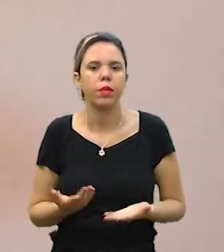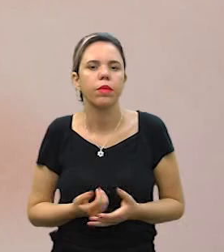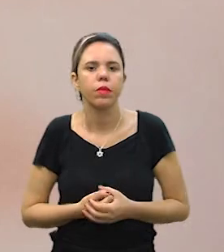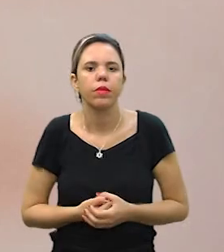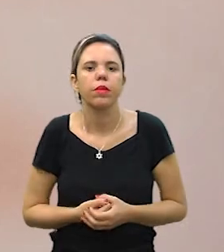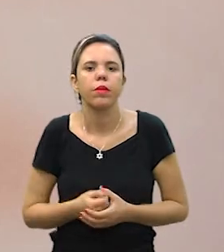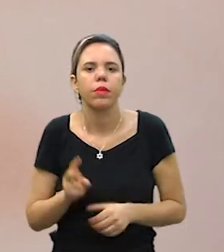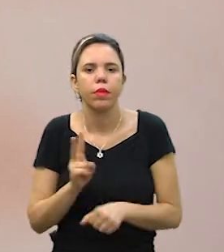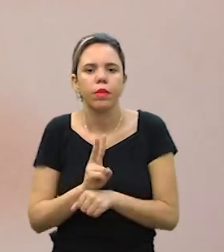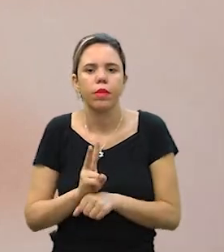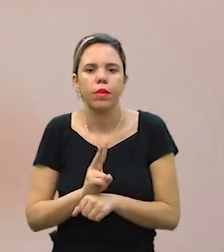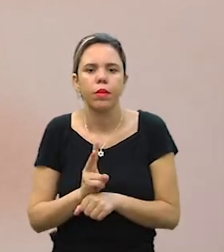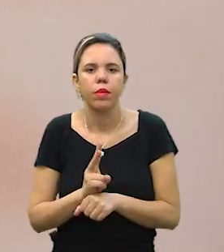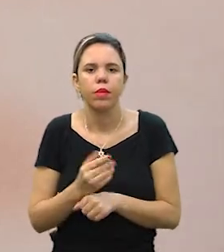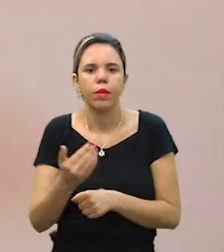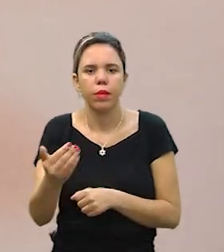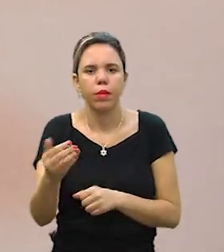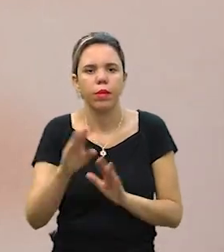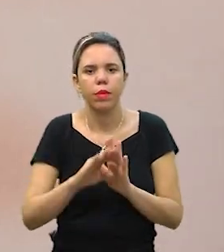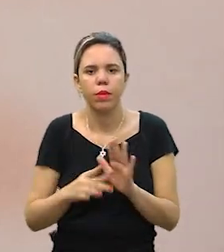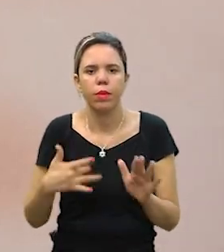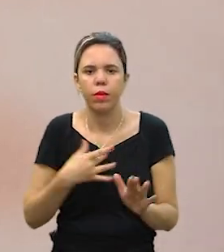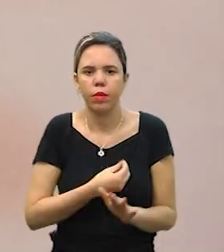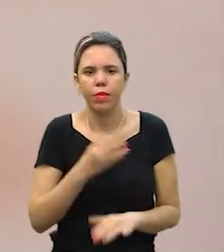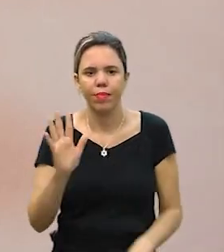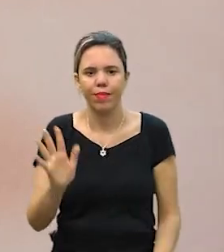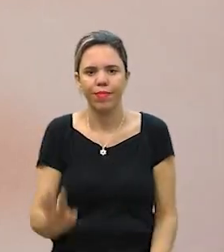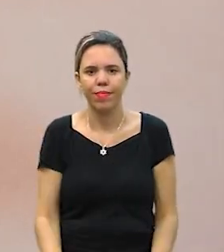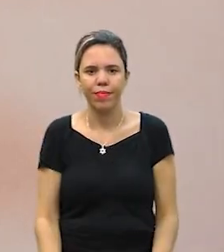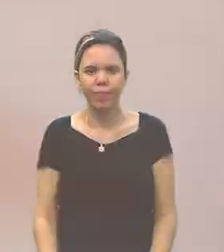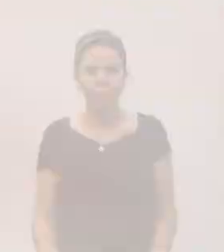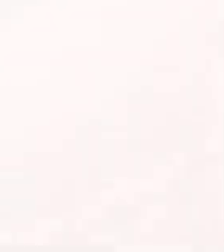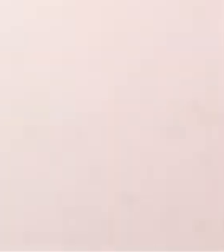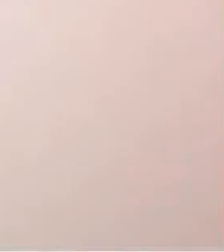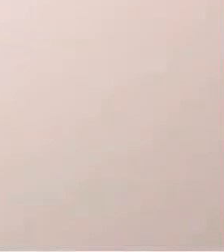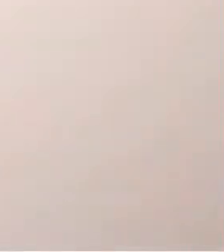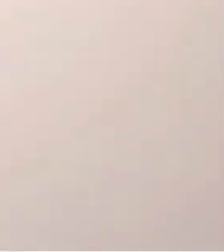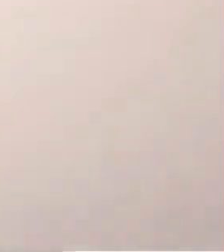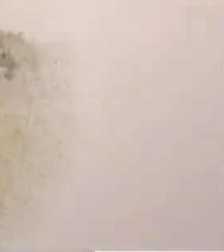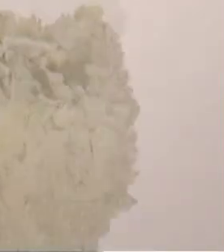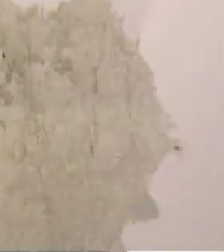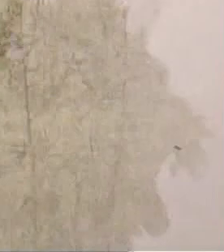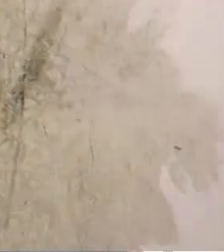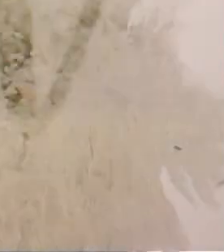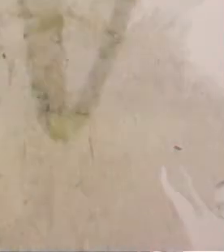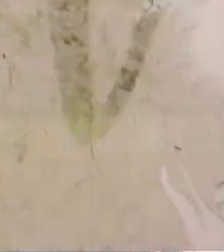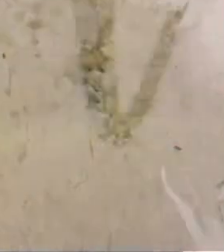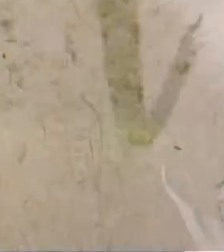íntegra. Se cuida e a gente se vê no próximo Saúde é Vida. Tchau!